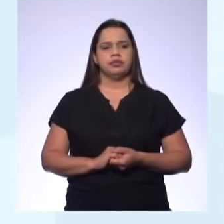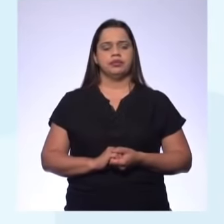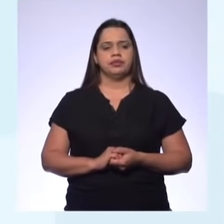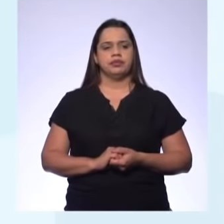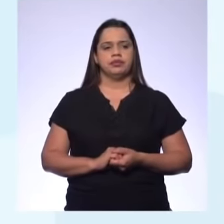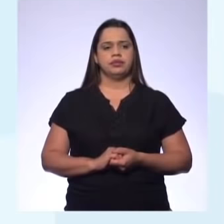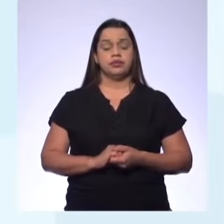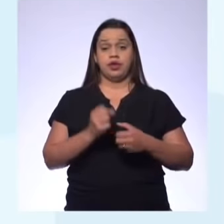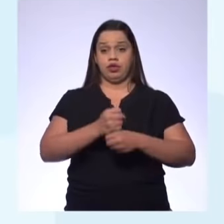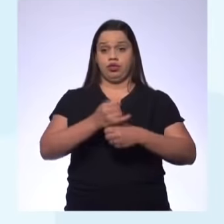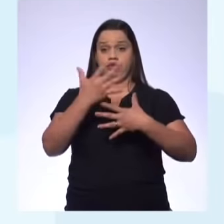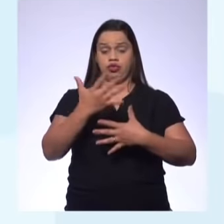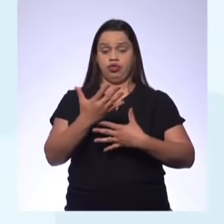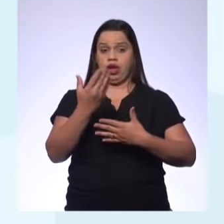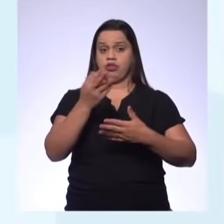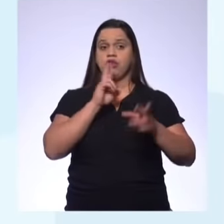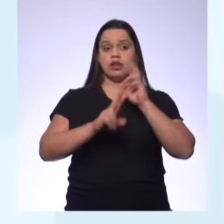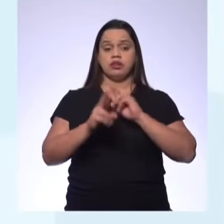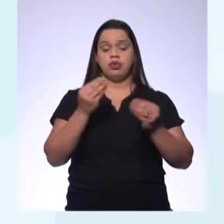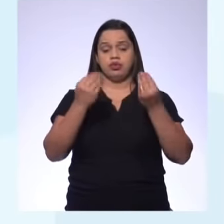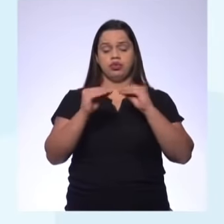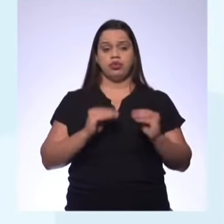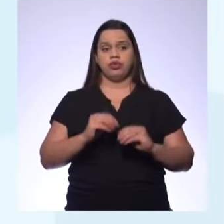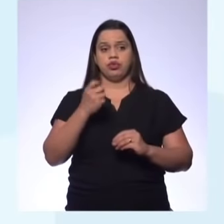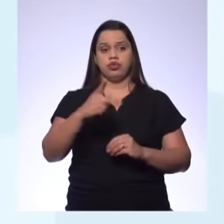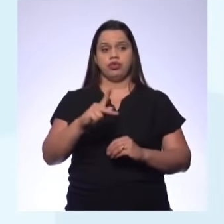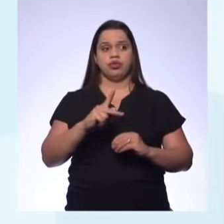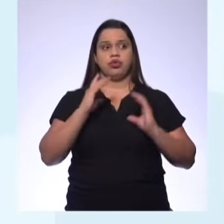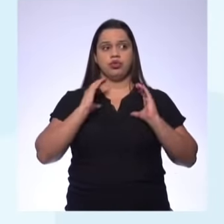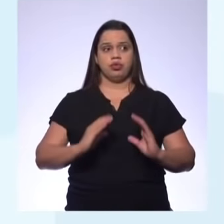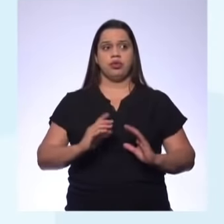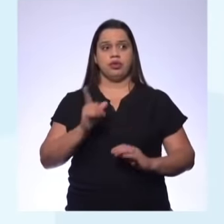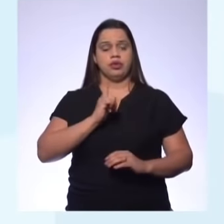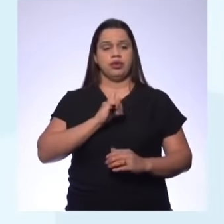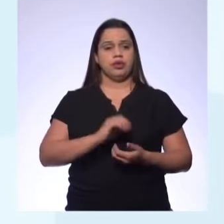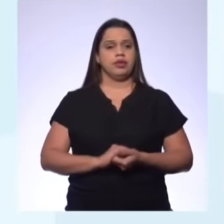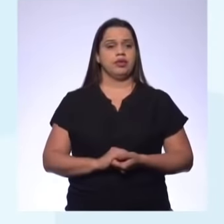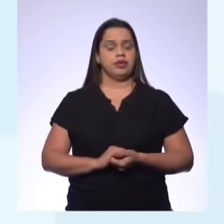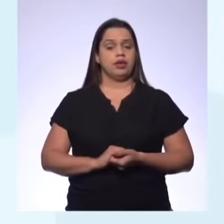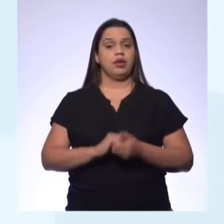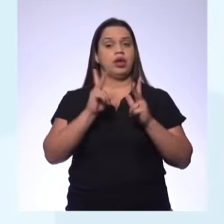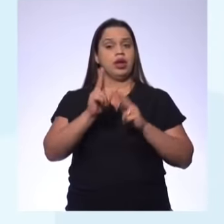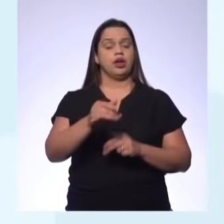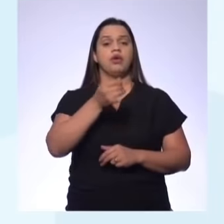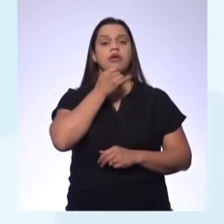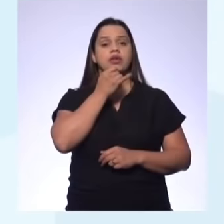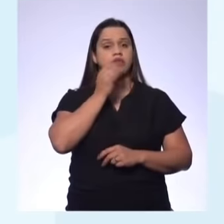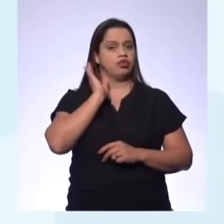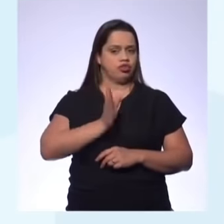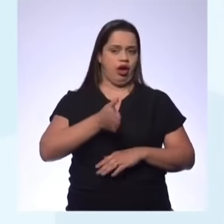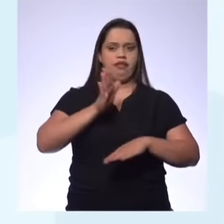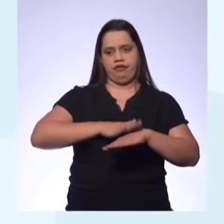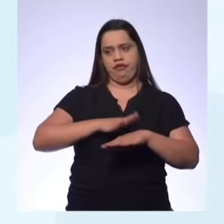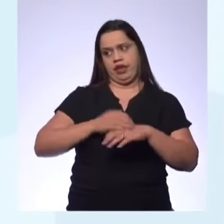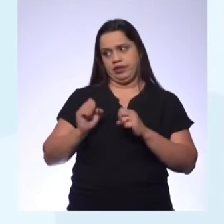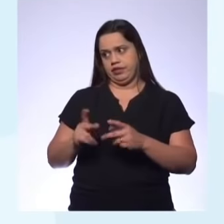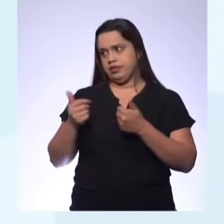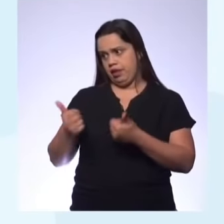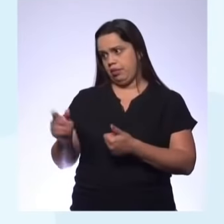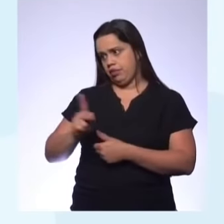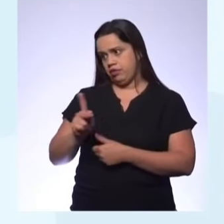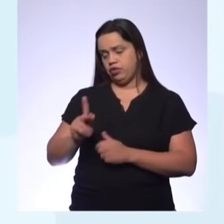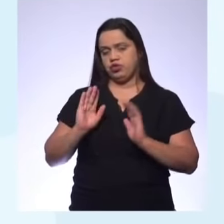seus comportamentos de queridos michetti fala de modo então modelo isso não já fizemos alined